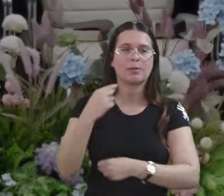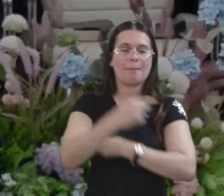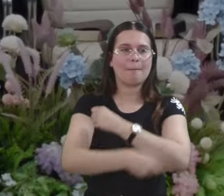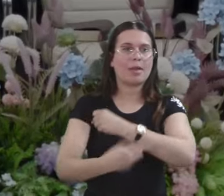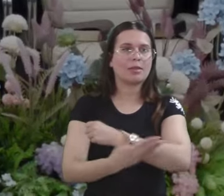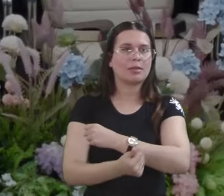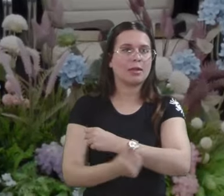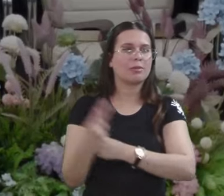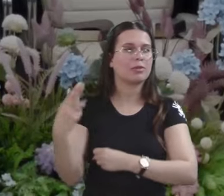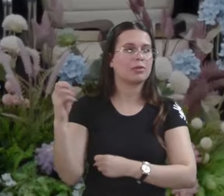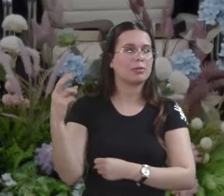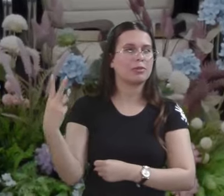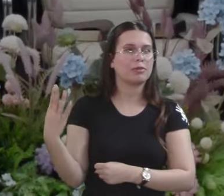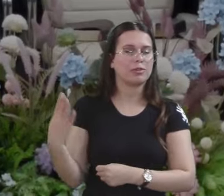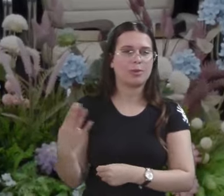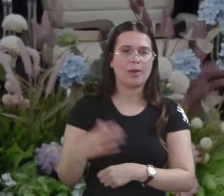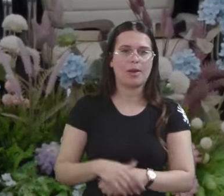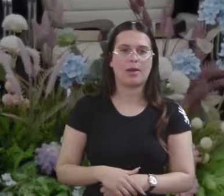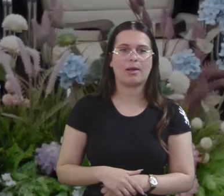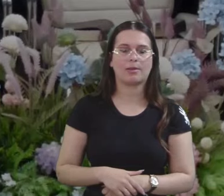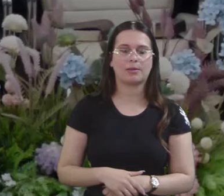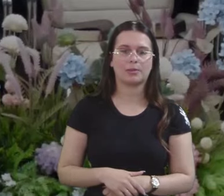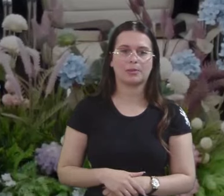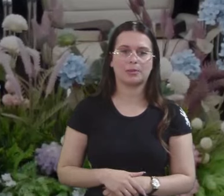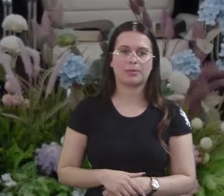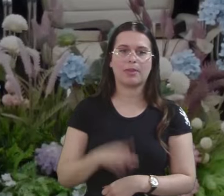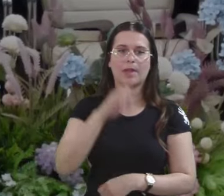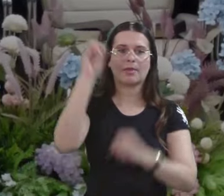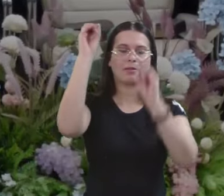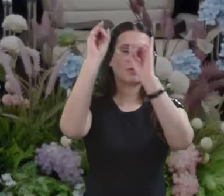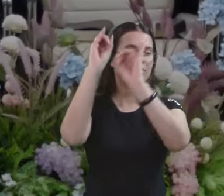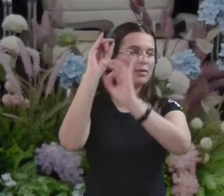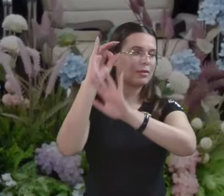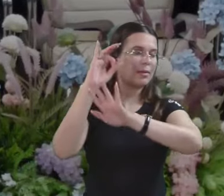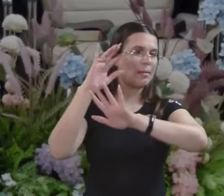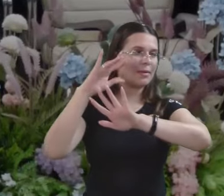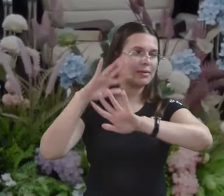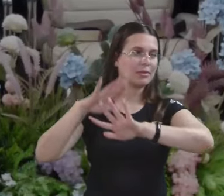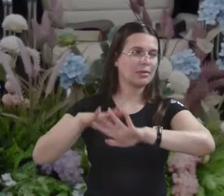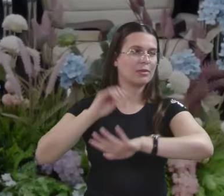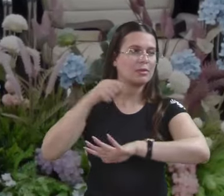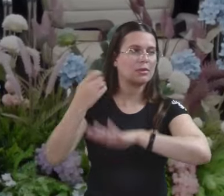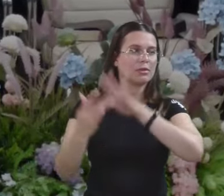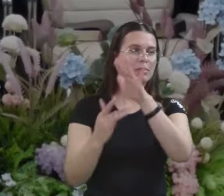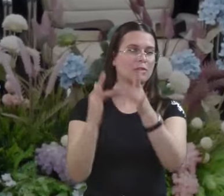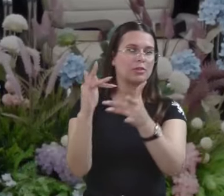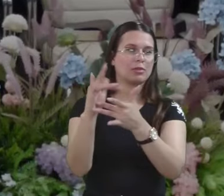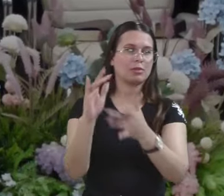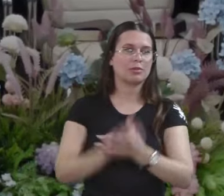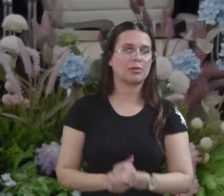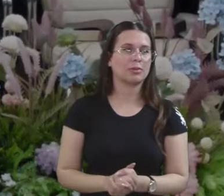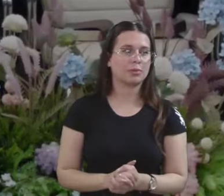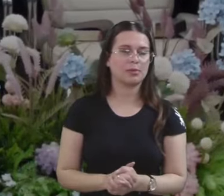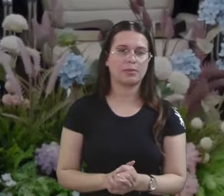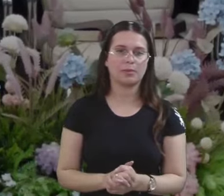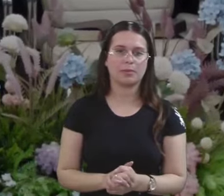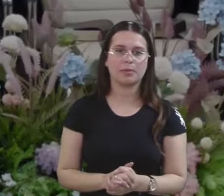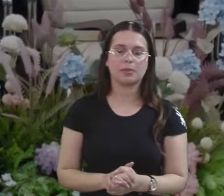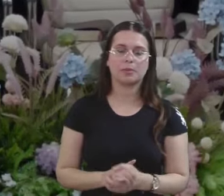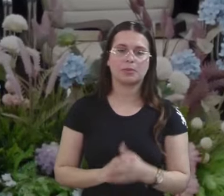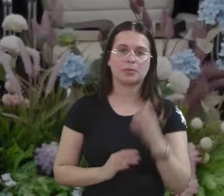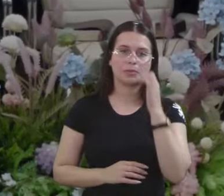2024, Brasil 2024, Deus vos abençoe, em nome de Jesus. Cumprimentar a nossa